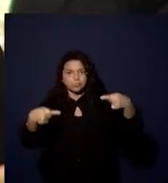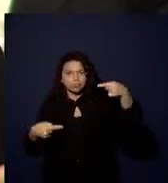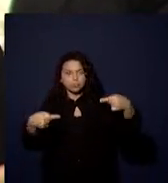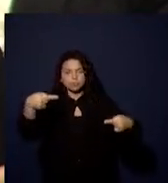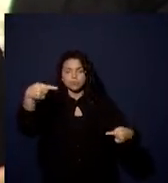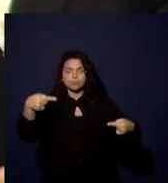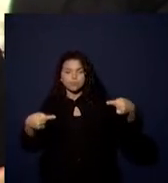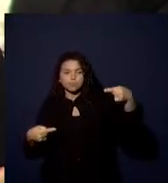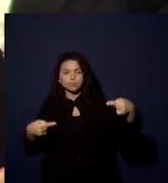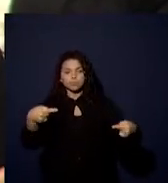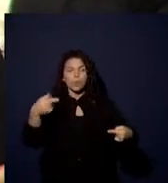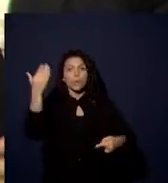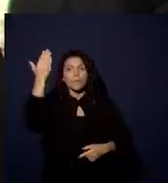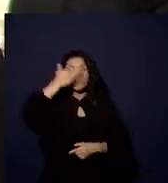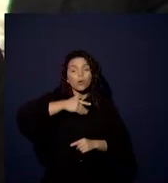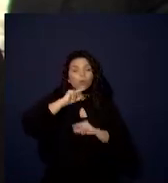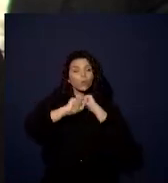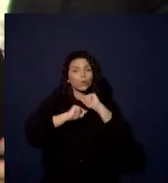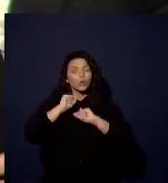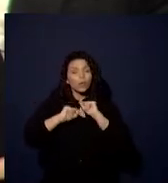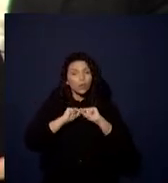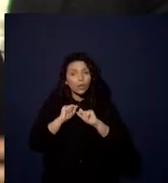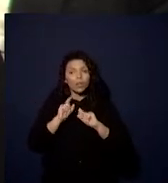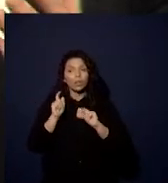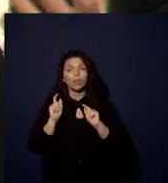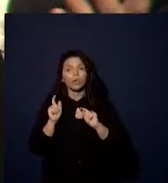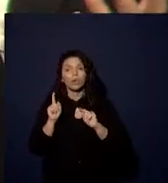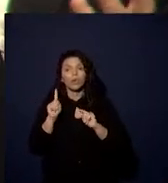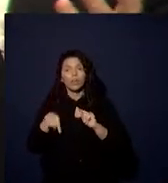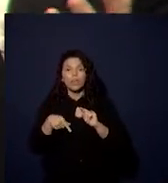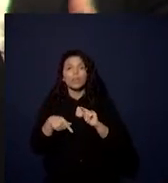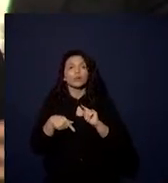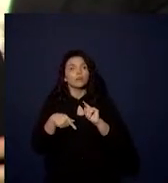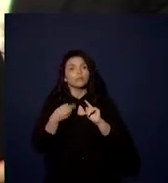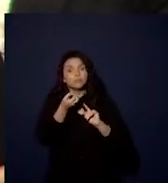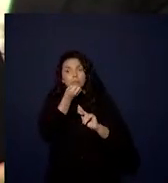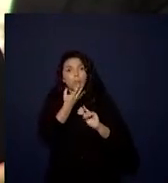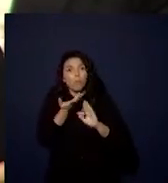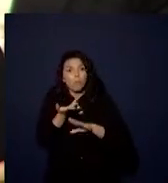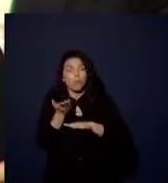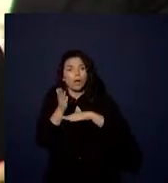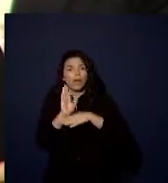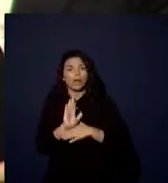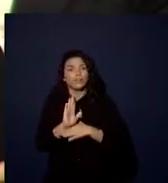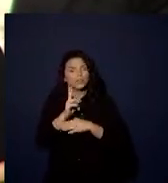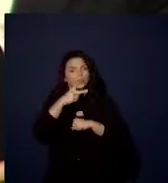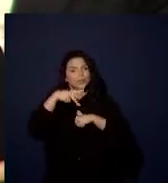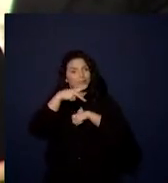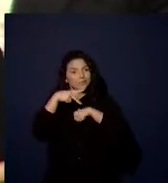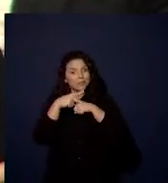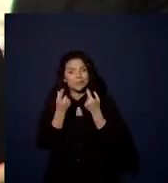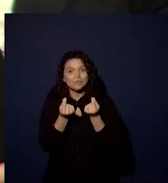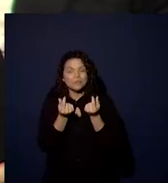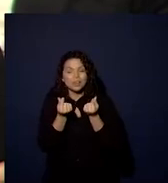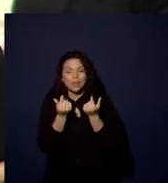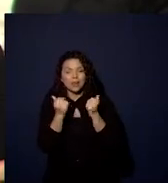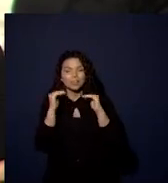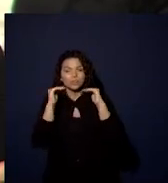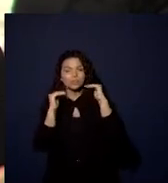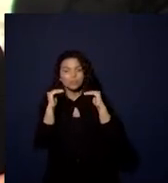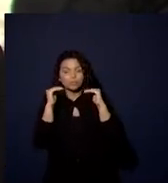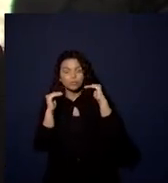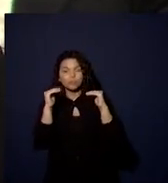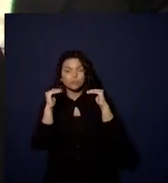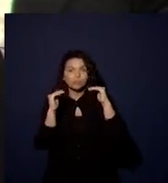geradores também já se provou como uma tese benéfica né Para a gente manter preços em níveis